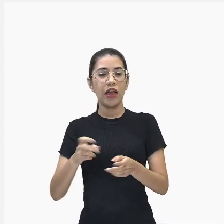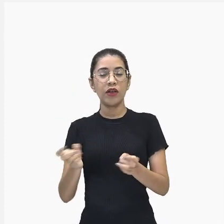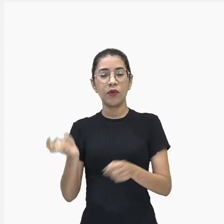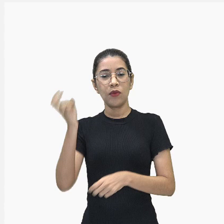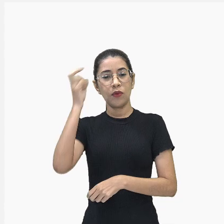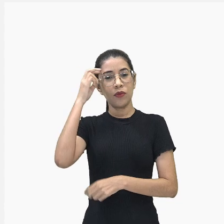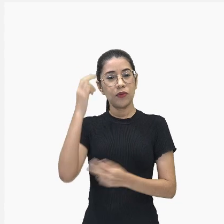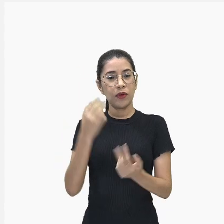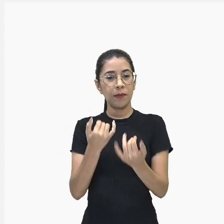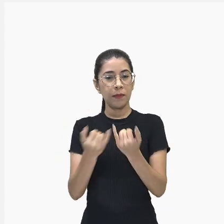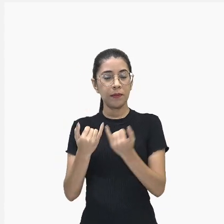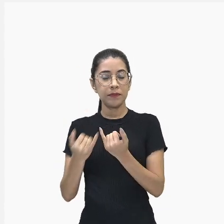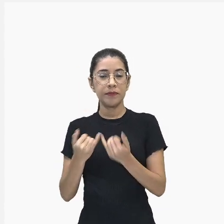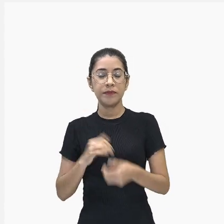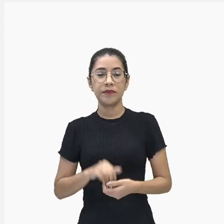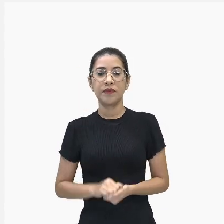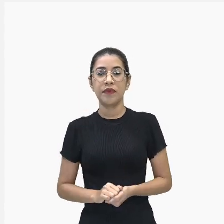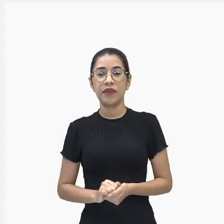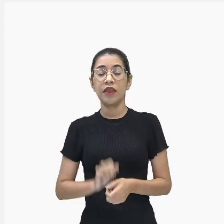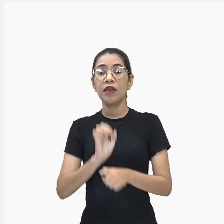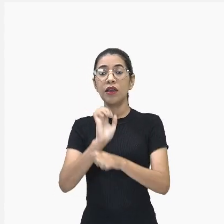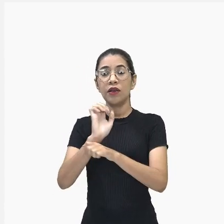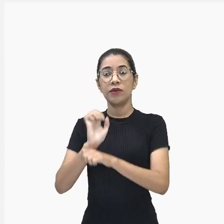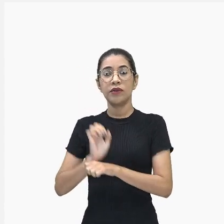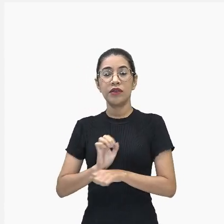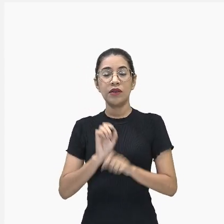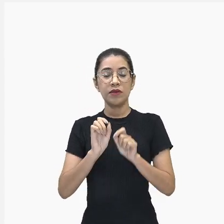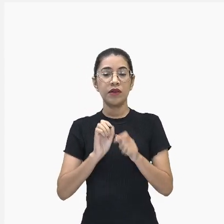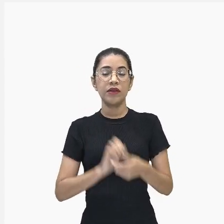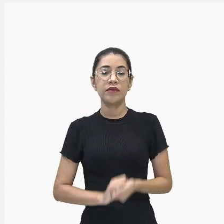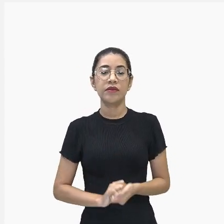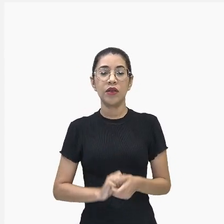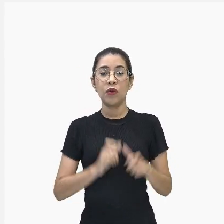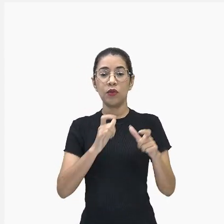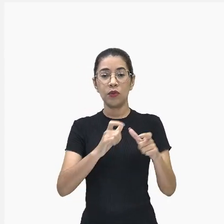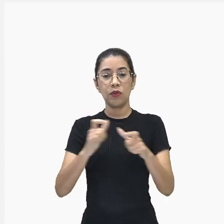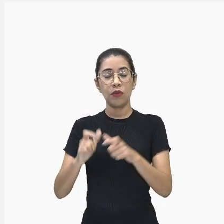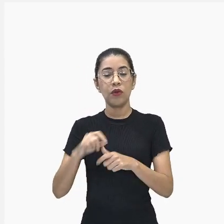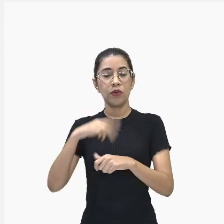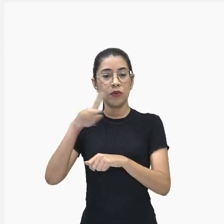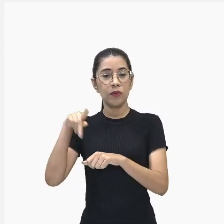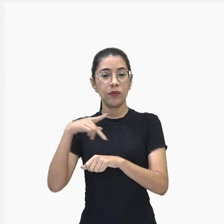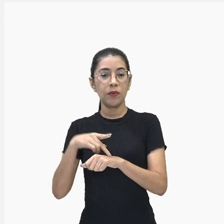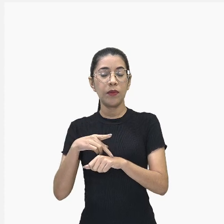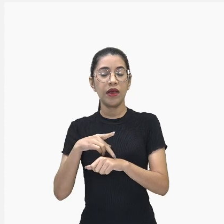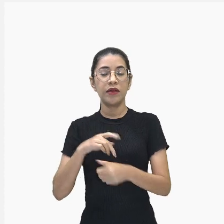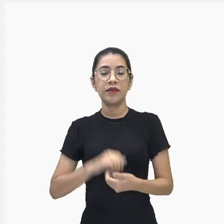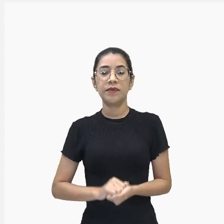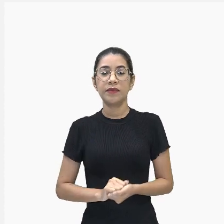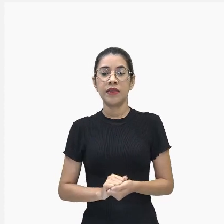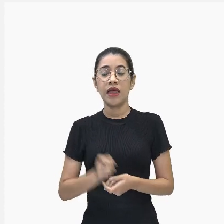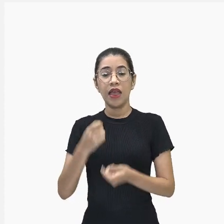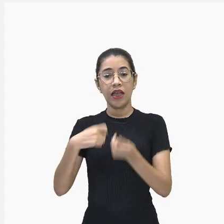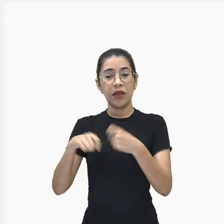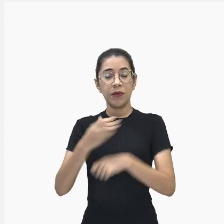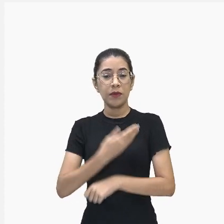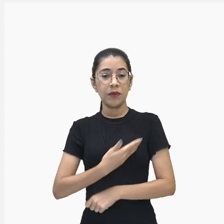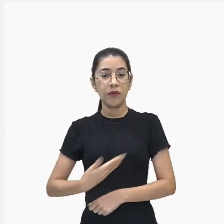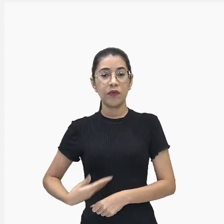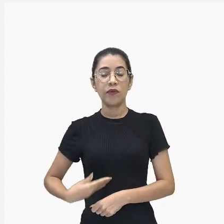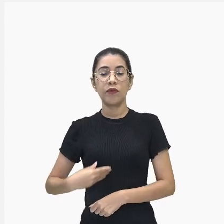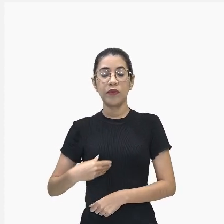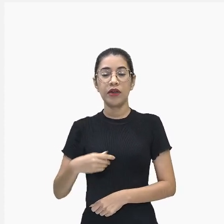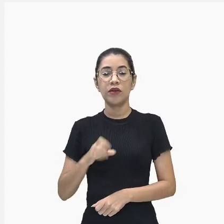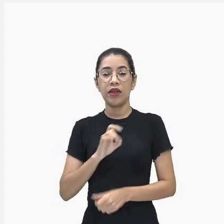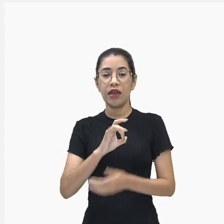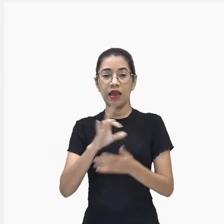comum. Estados são as unidades federativas do país. São administrados por governos estaduais